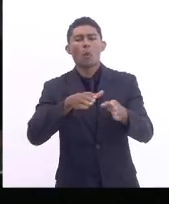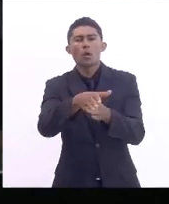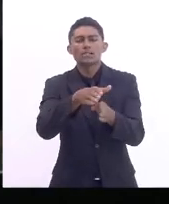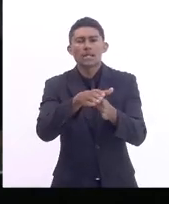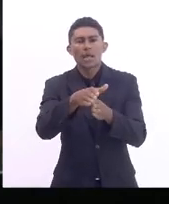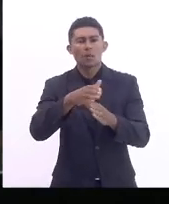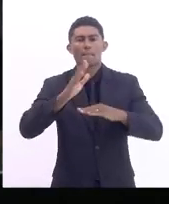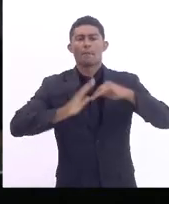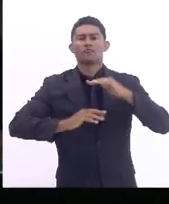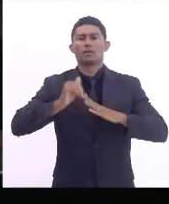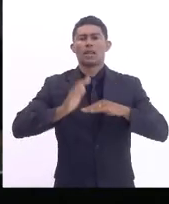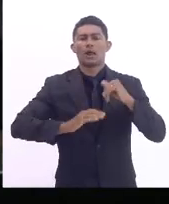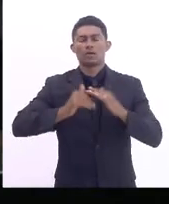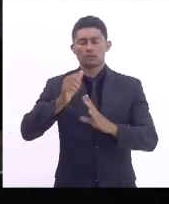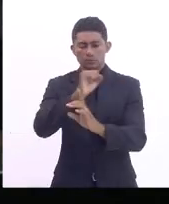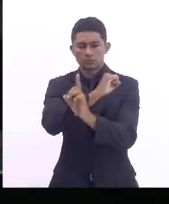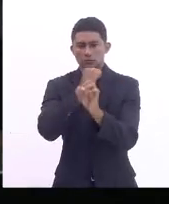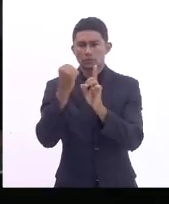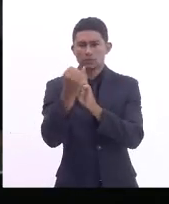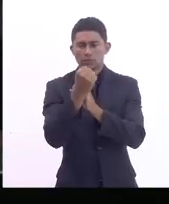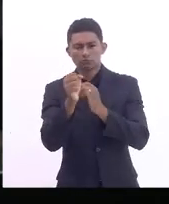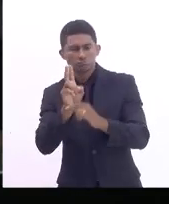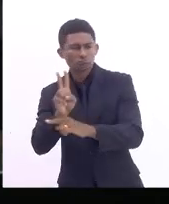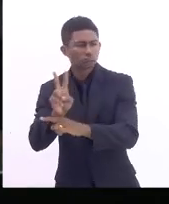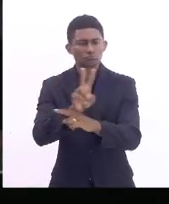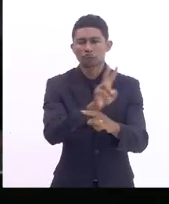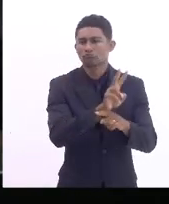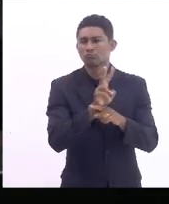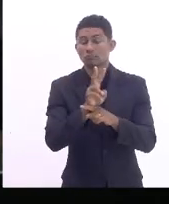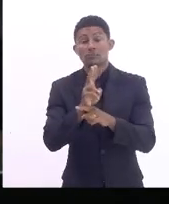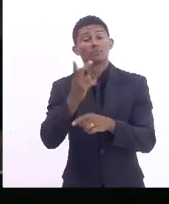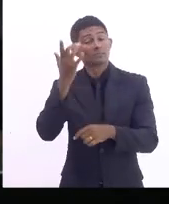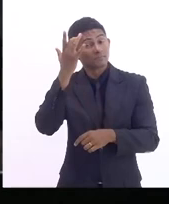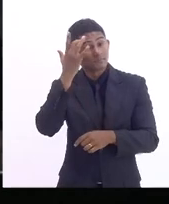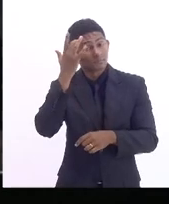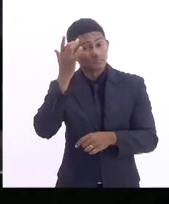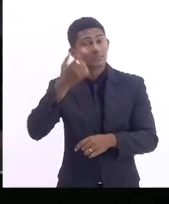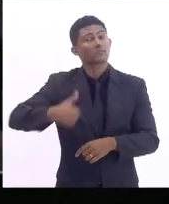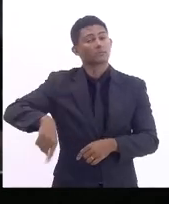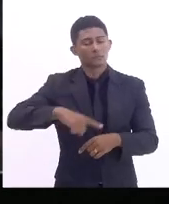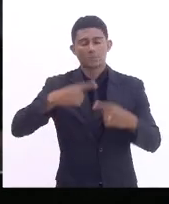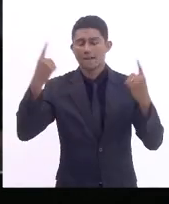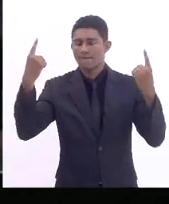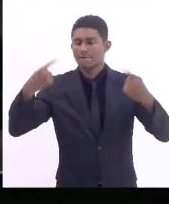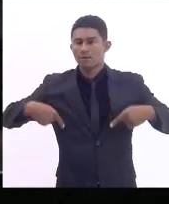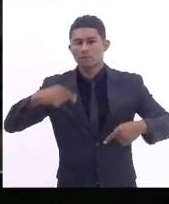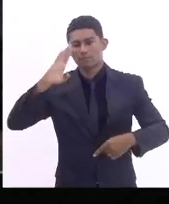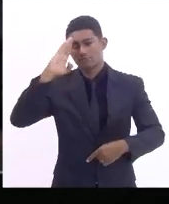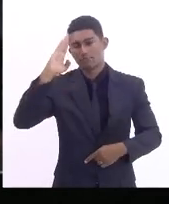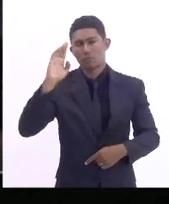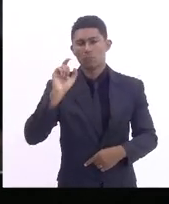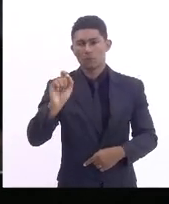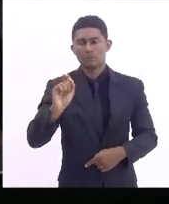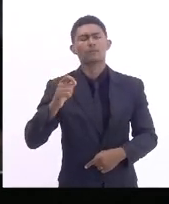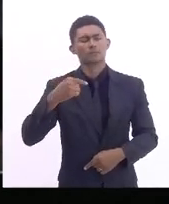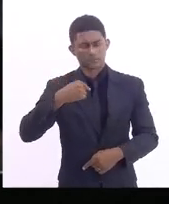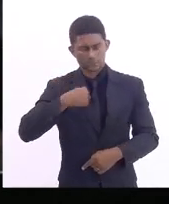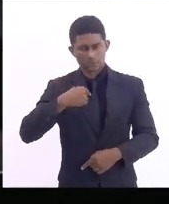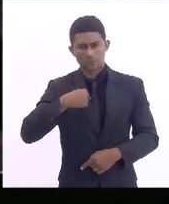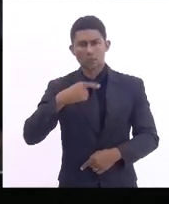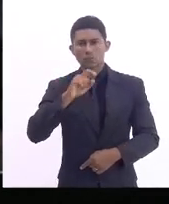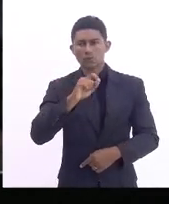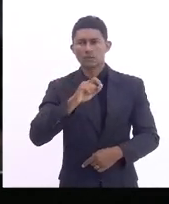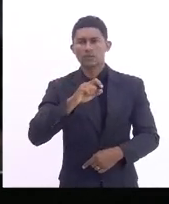sociedade eu acho que uma hora desafio Nossa E aí aqui nesse momento né eu falo como como reitor do Instituto